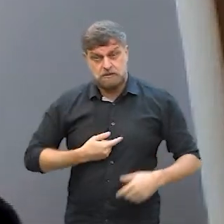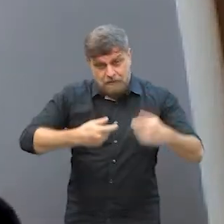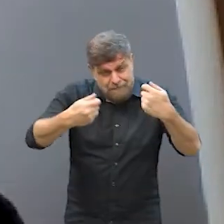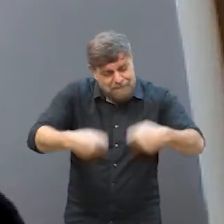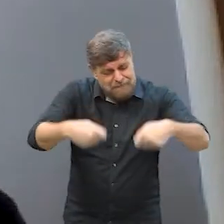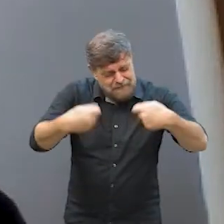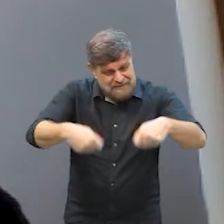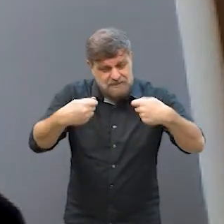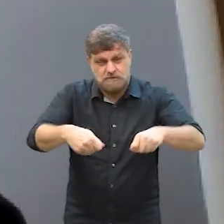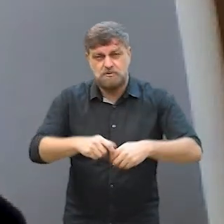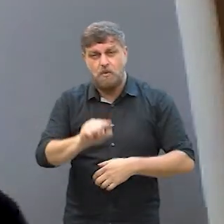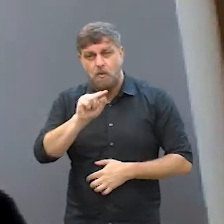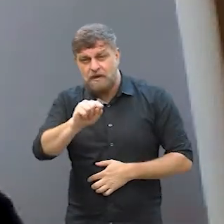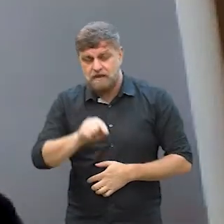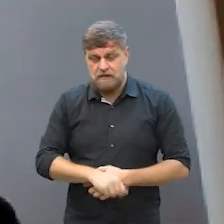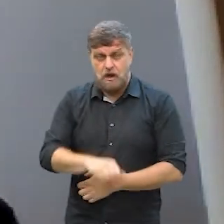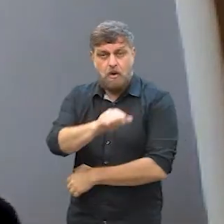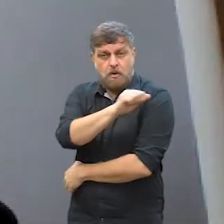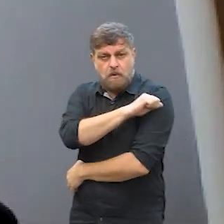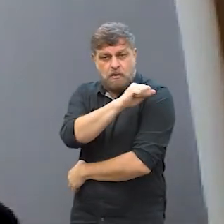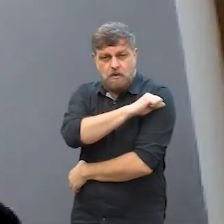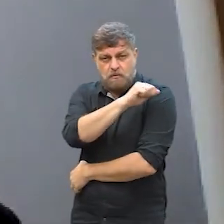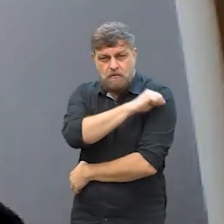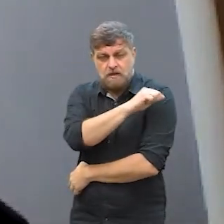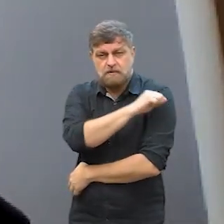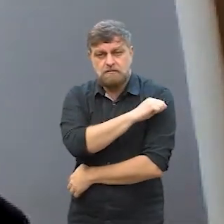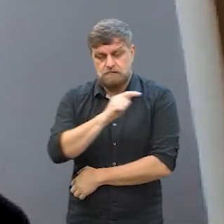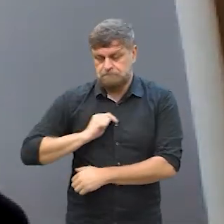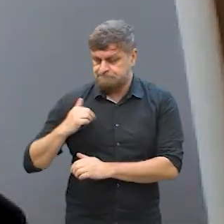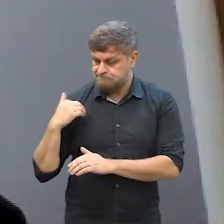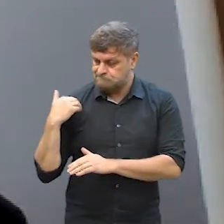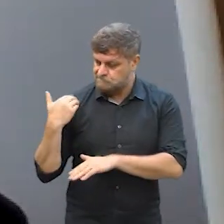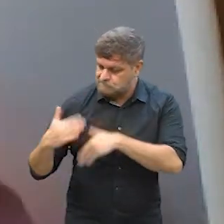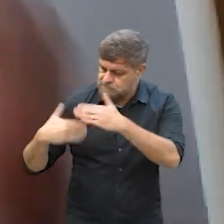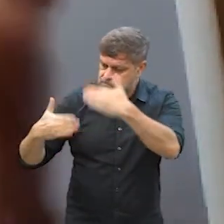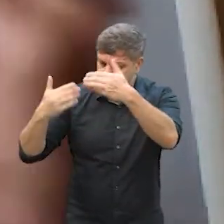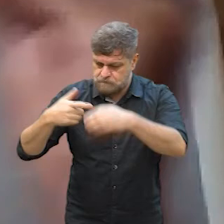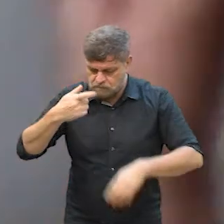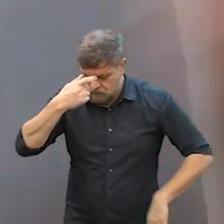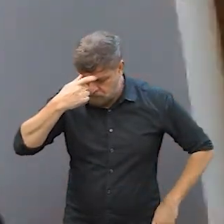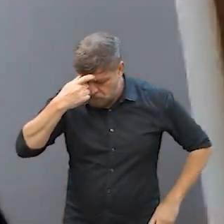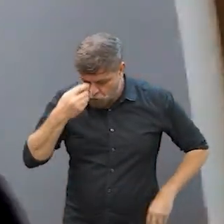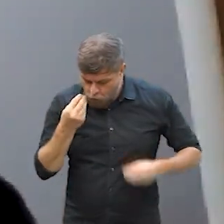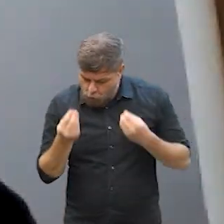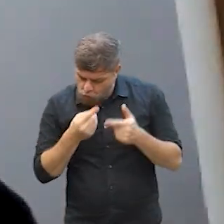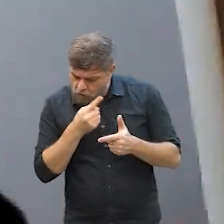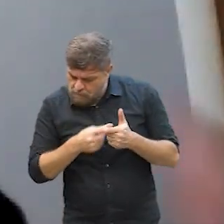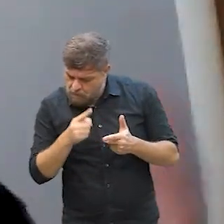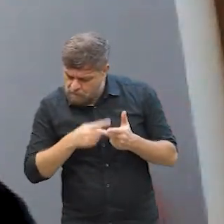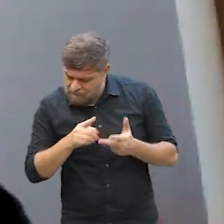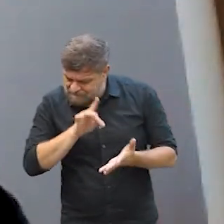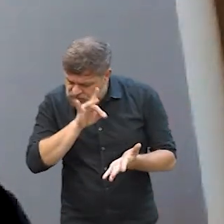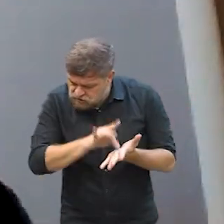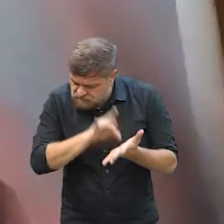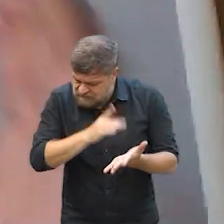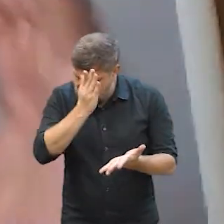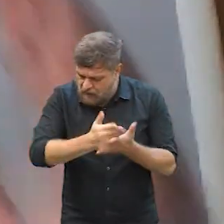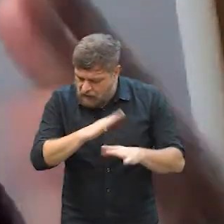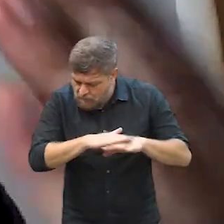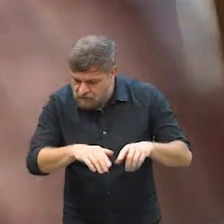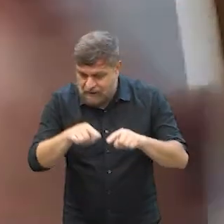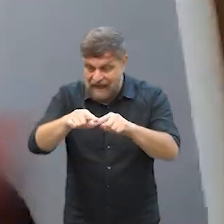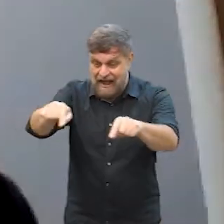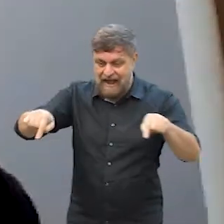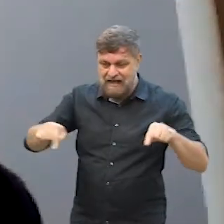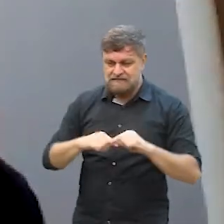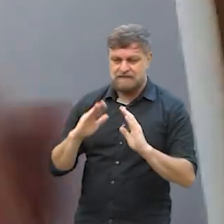precisou tanto de que os estudantes cresçam, se desenvolvam, pensando em como resolver os problemas reais. A sala